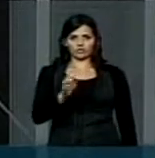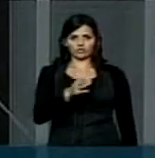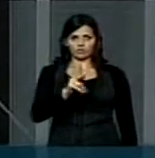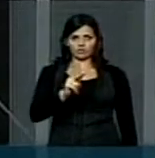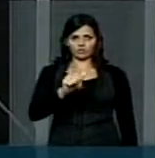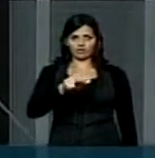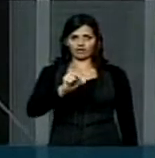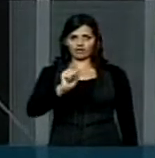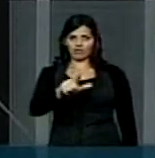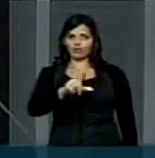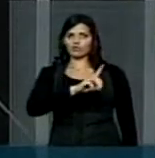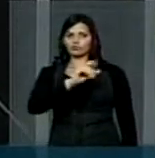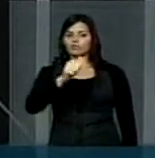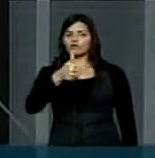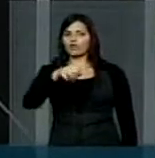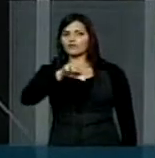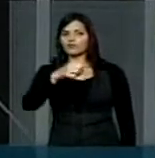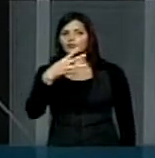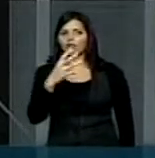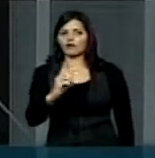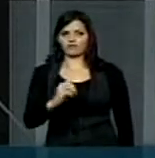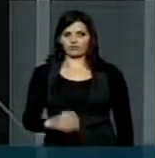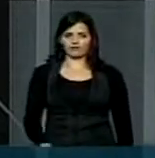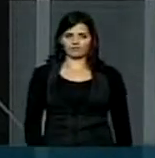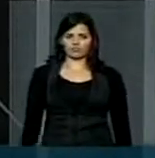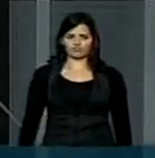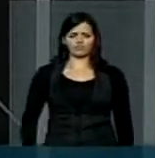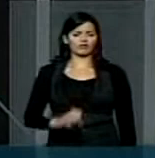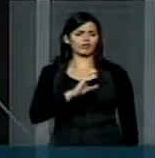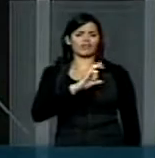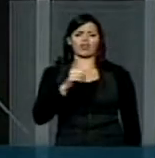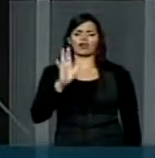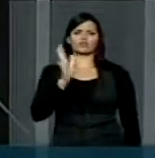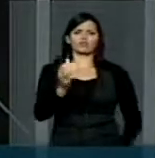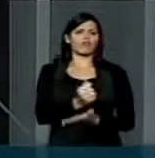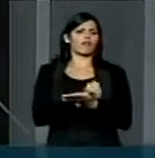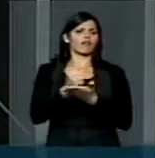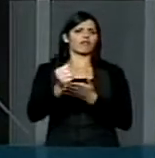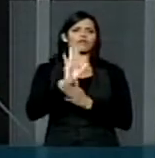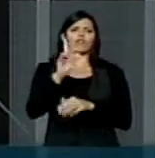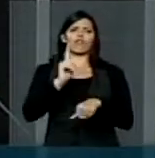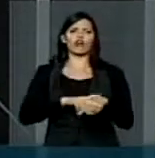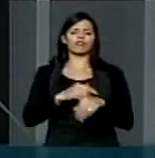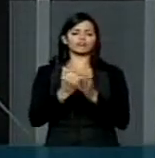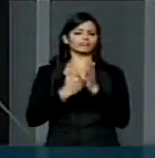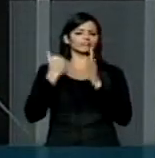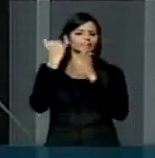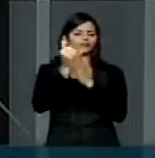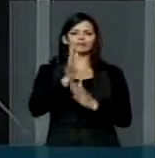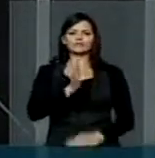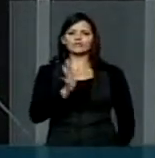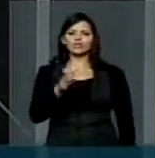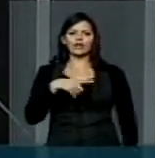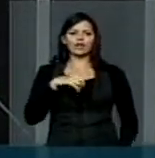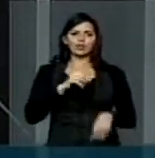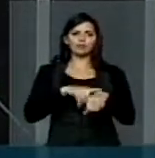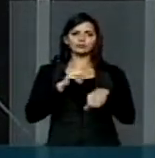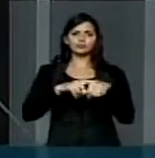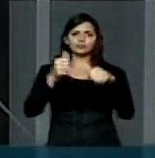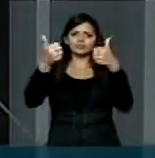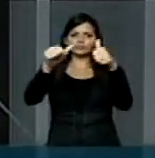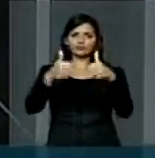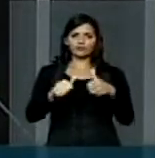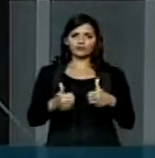de 1940. É claro que já passava da hora de uma revisão